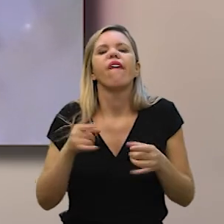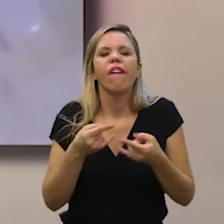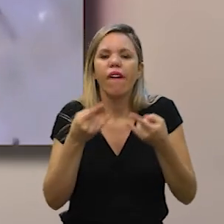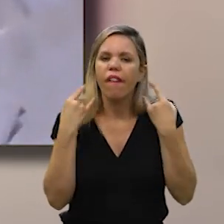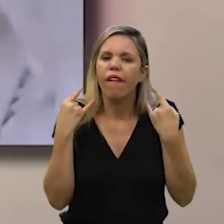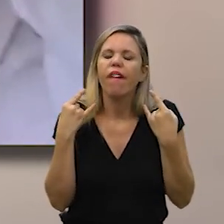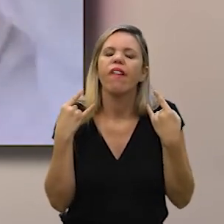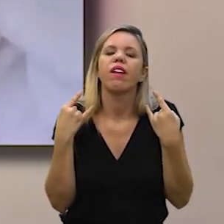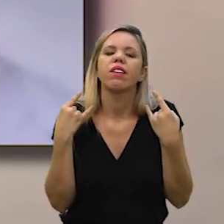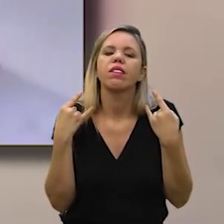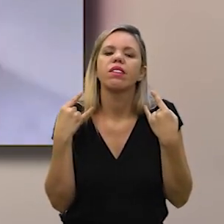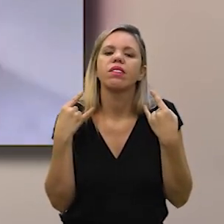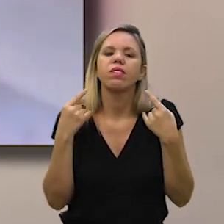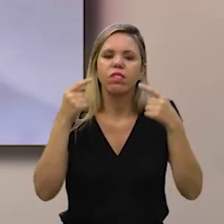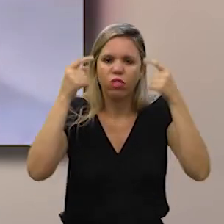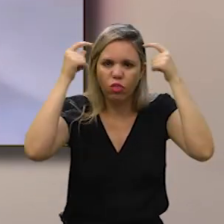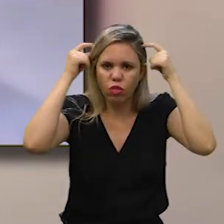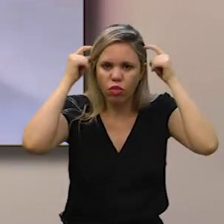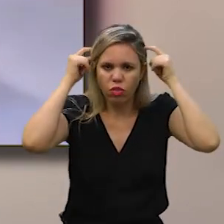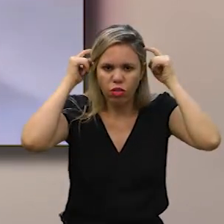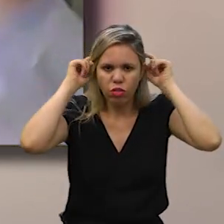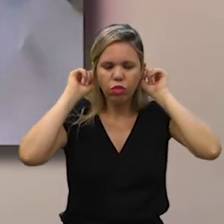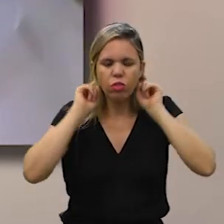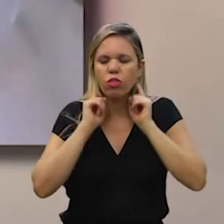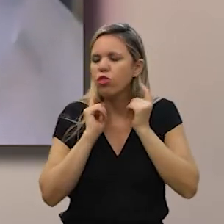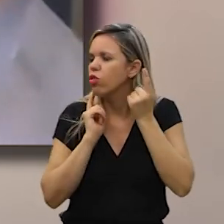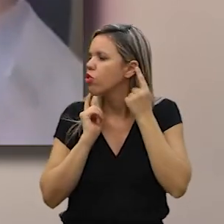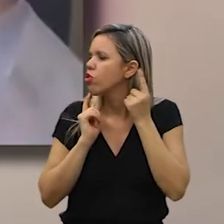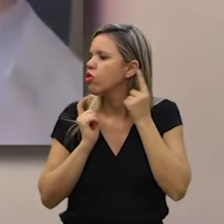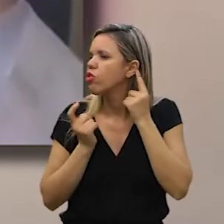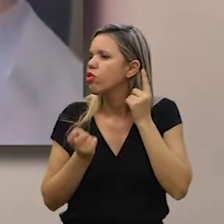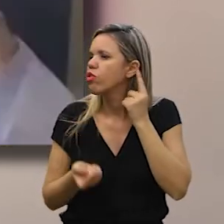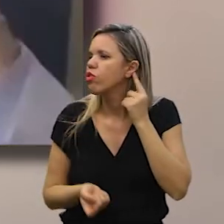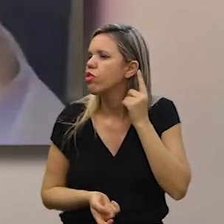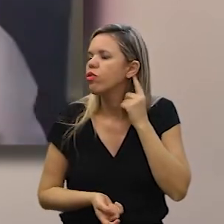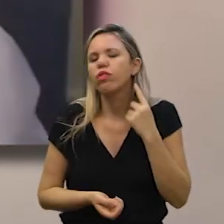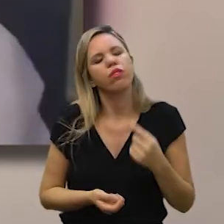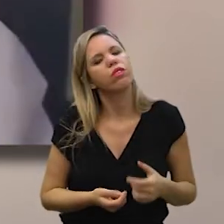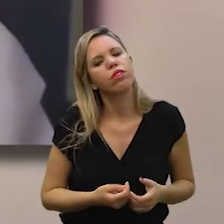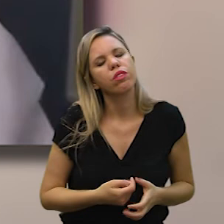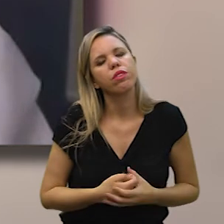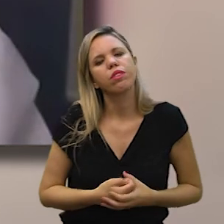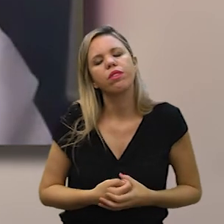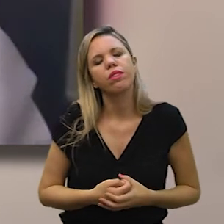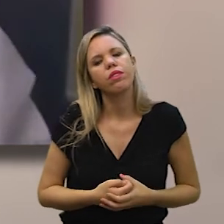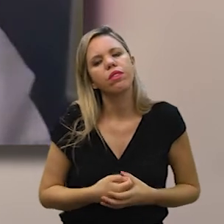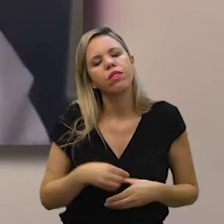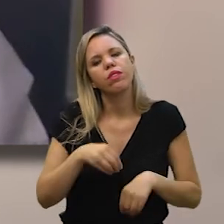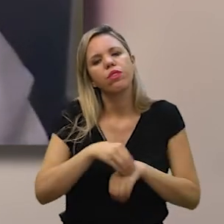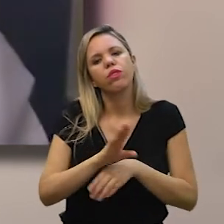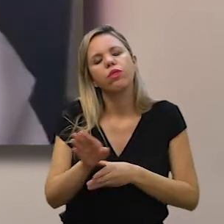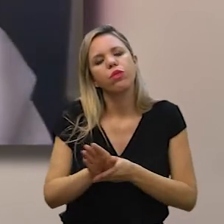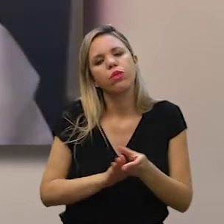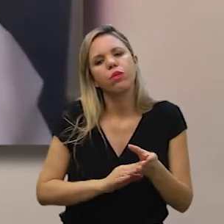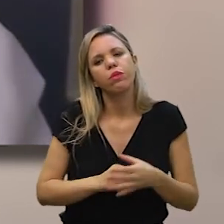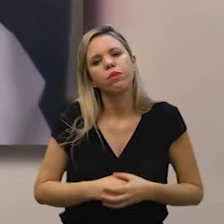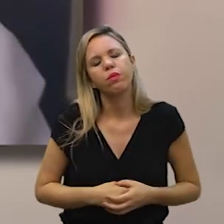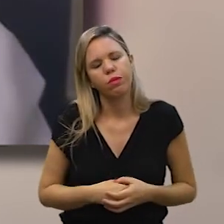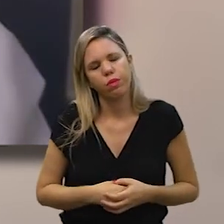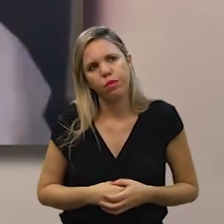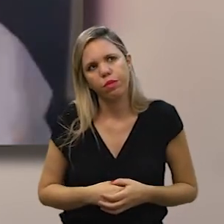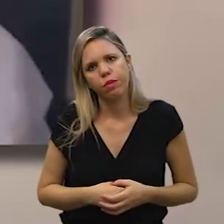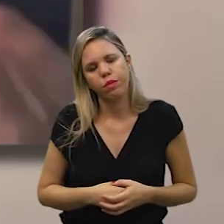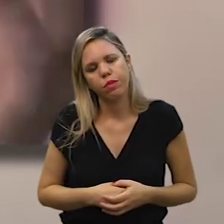que prendem, né, no couro cabeludo ou prende atrás da orelha, aí o que a gente recomenda é,